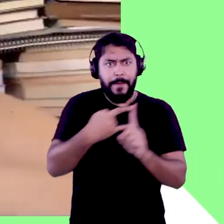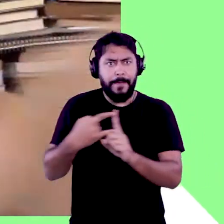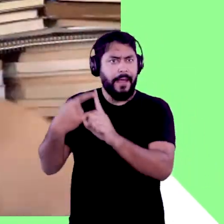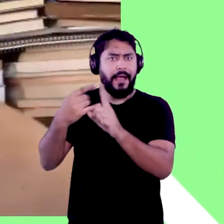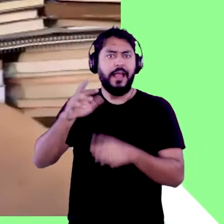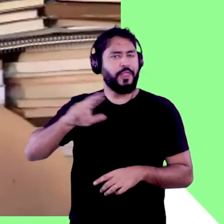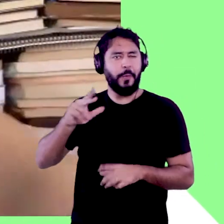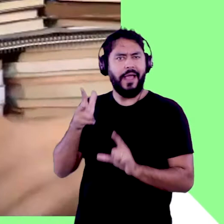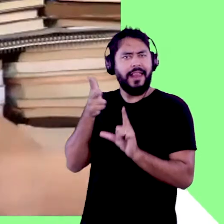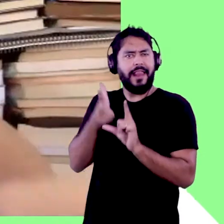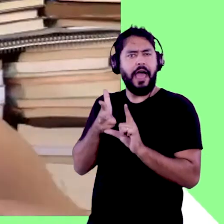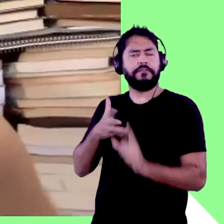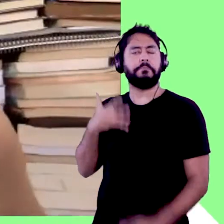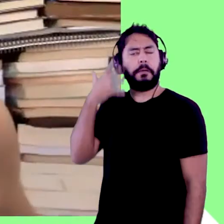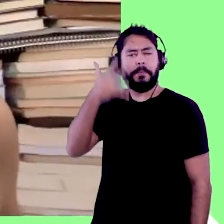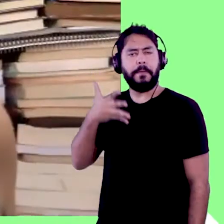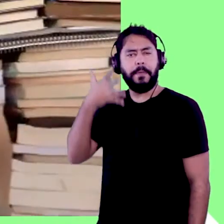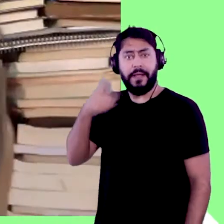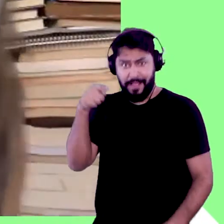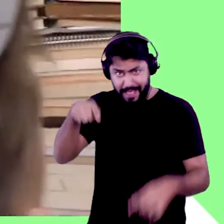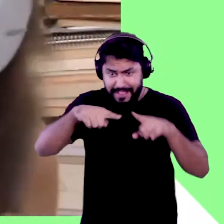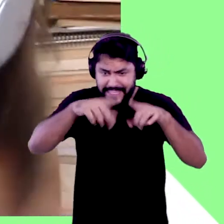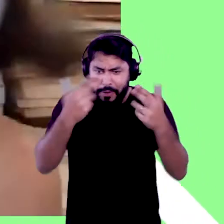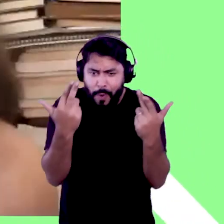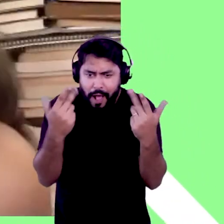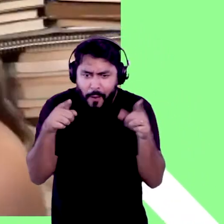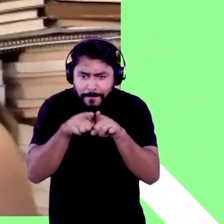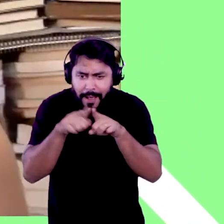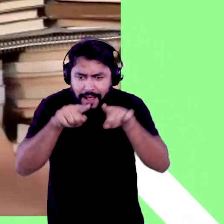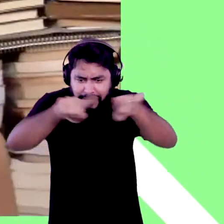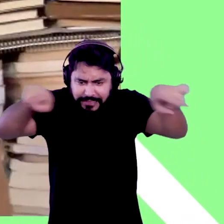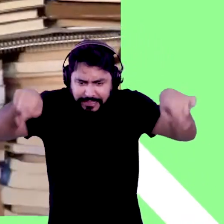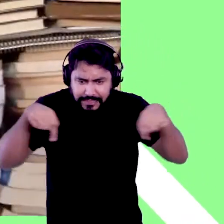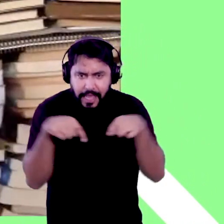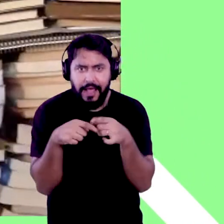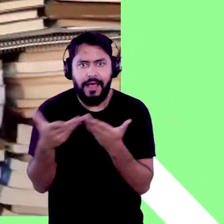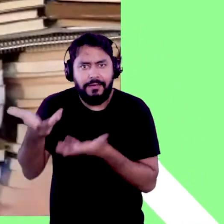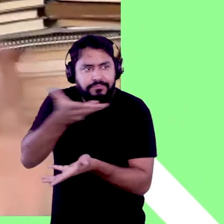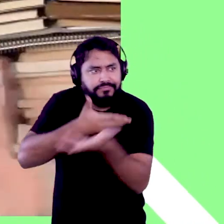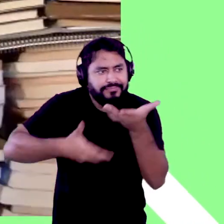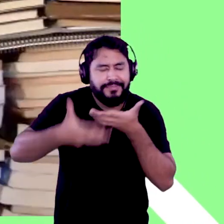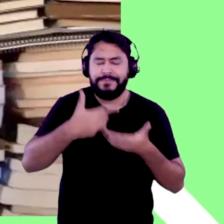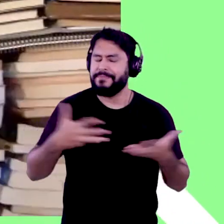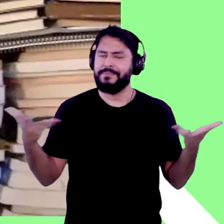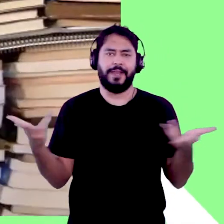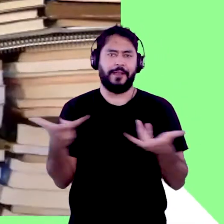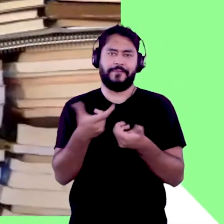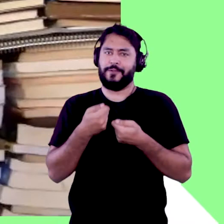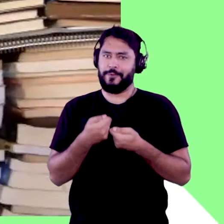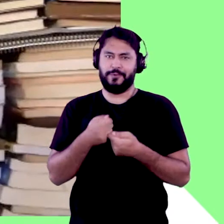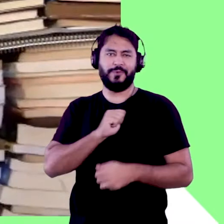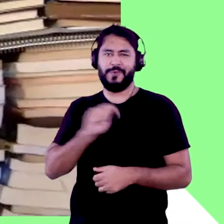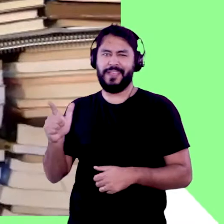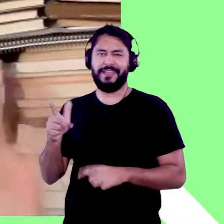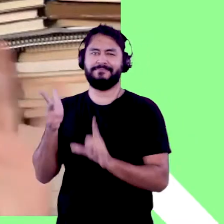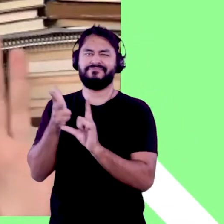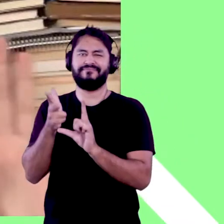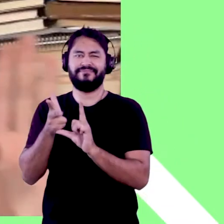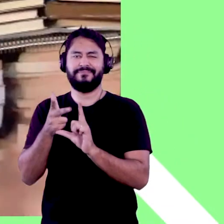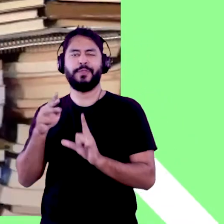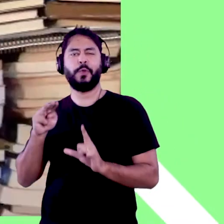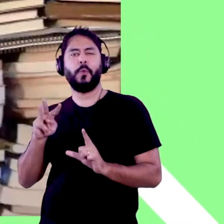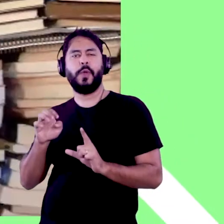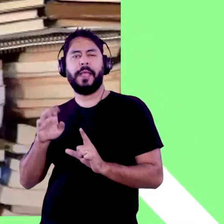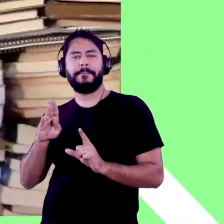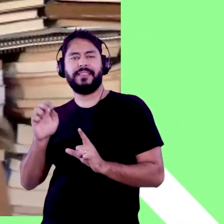estilo sala, onde todo mundo pode interagir. Então, achei mais fantástico ainda, porque quando é webinar, né, quando é só